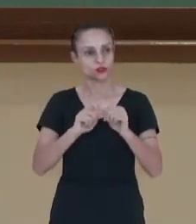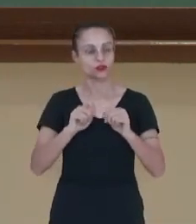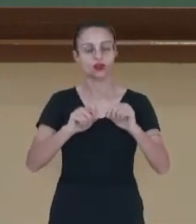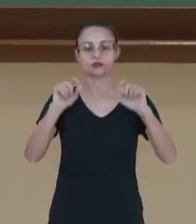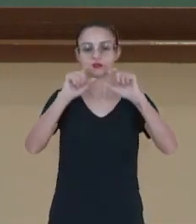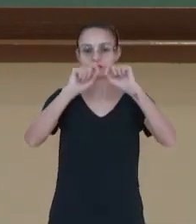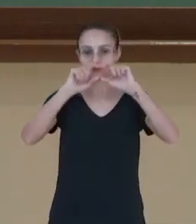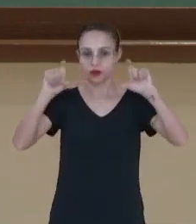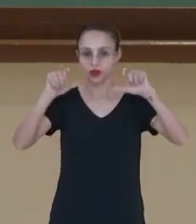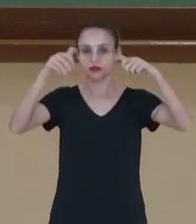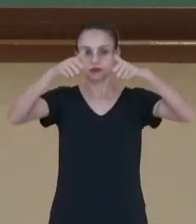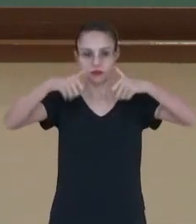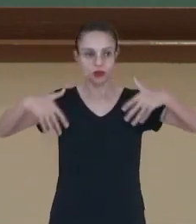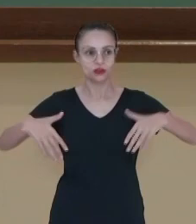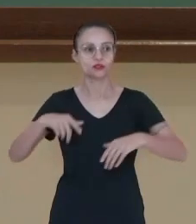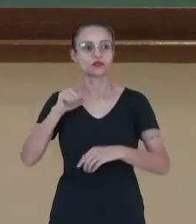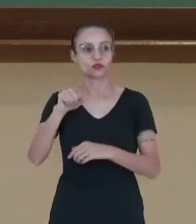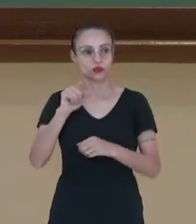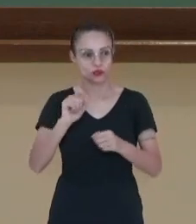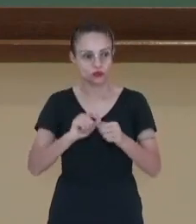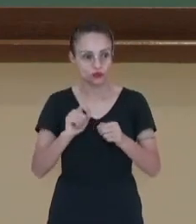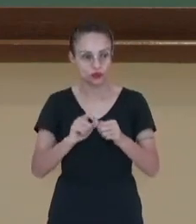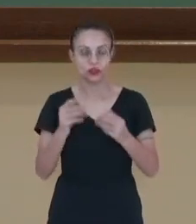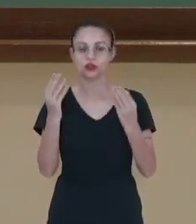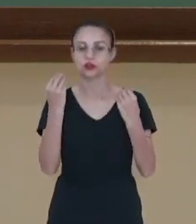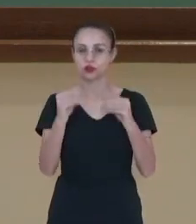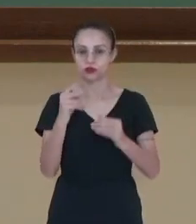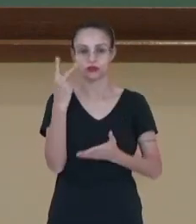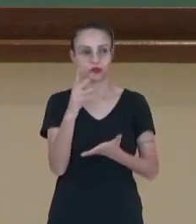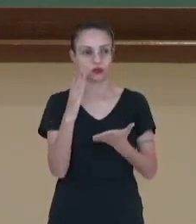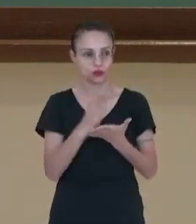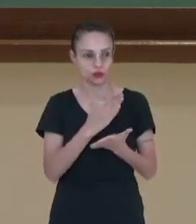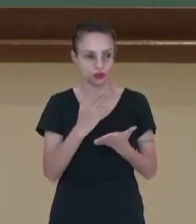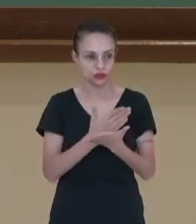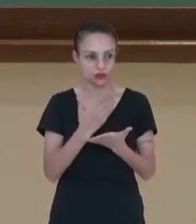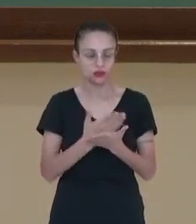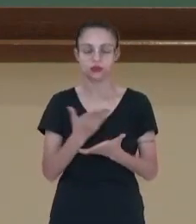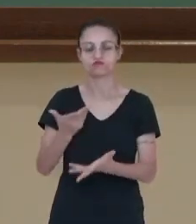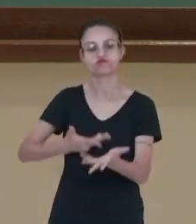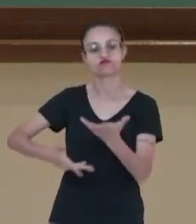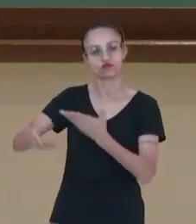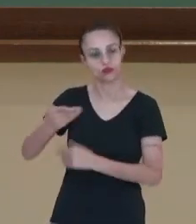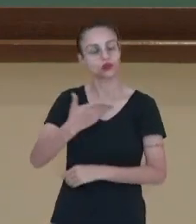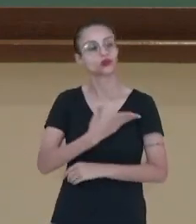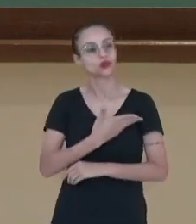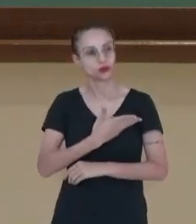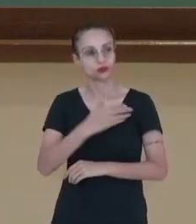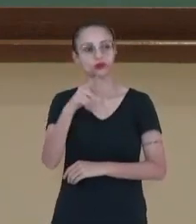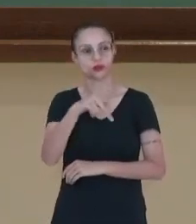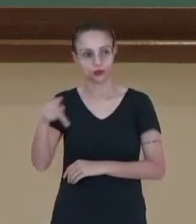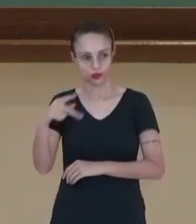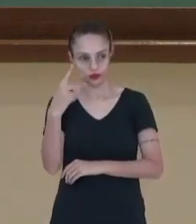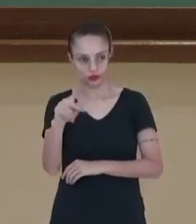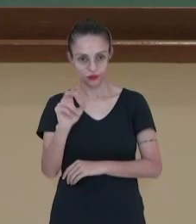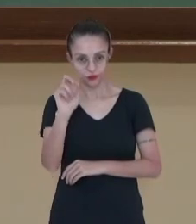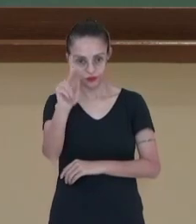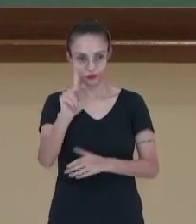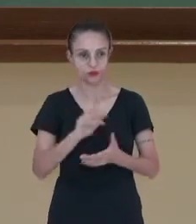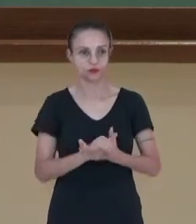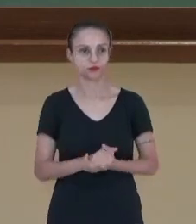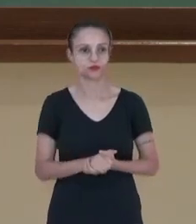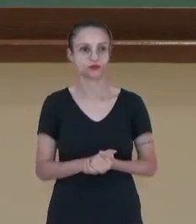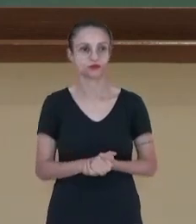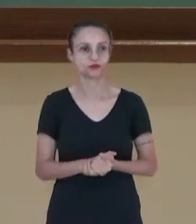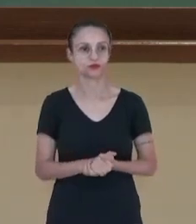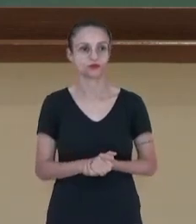esse mapa. Então você faz, coloca lá no seu caderno, faz, e socializa com seus colegas e com seu professor, ok?